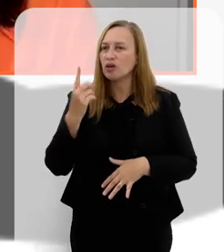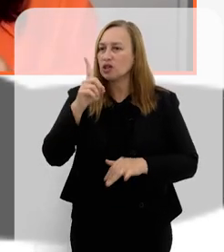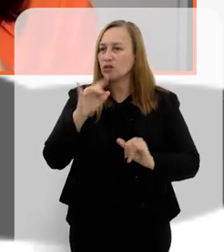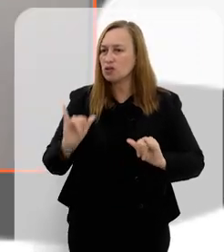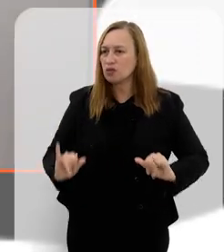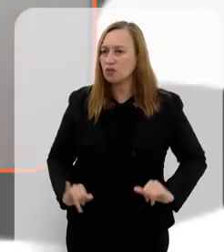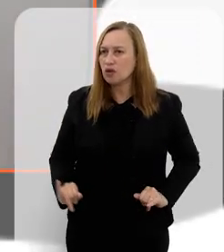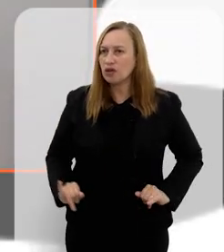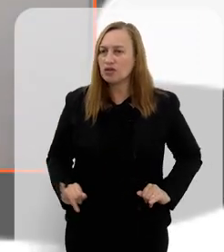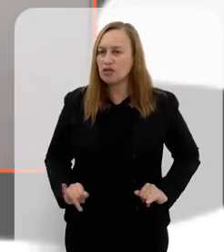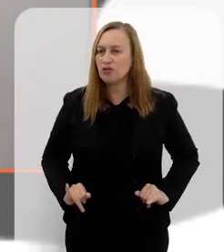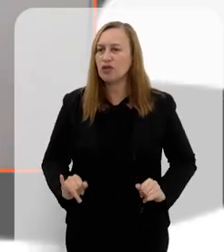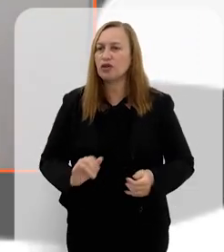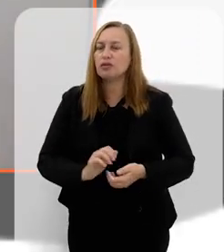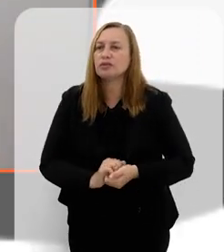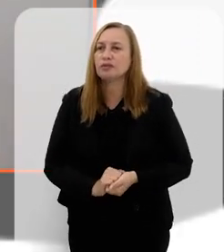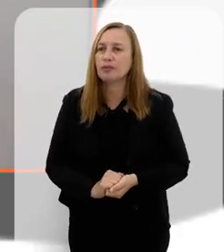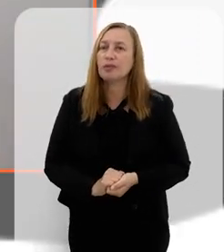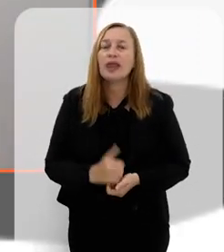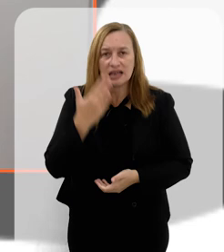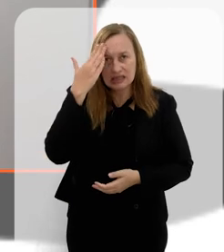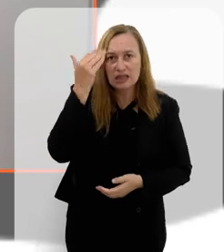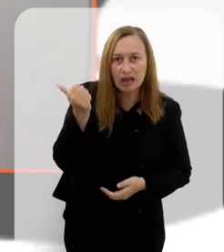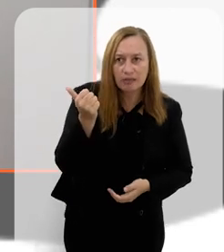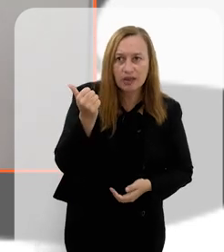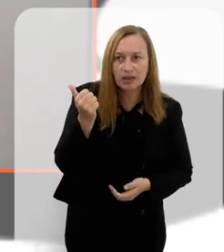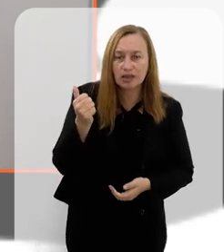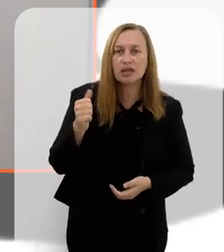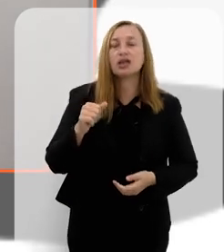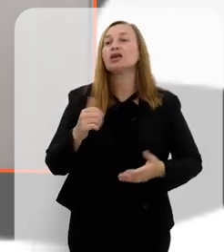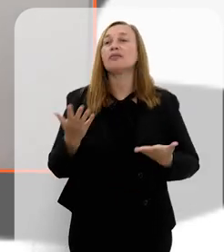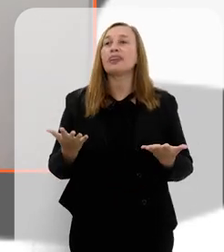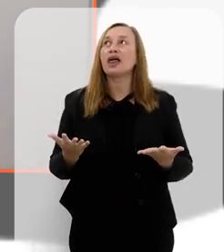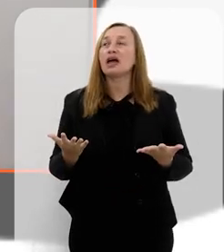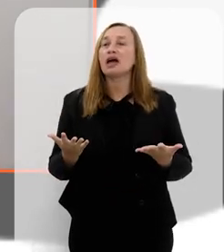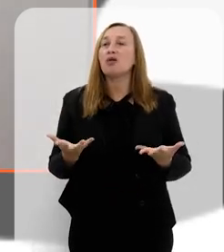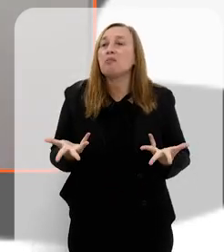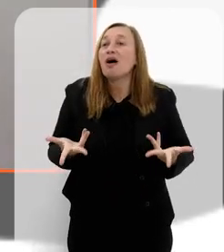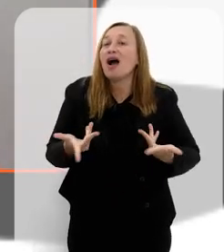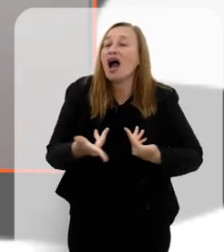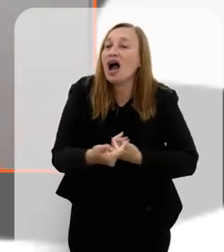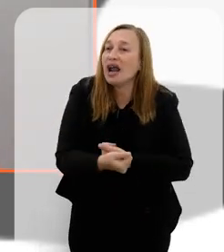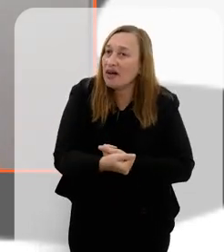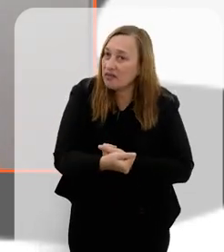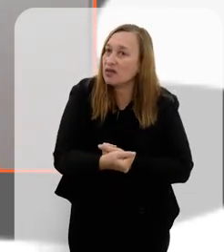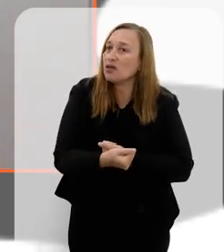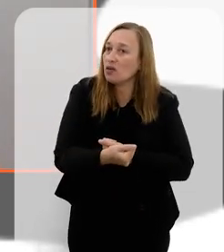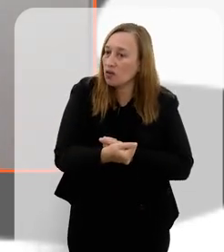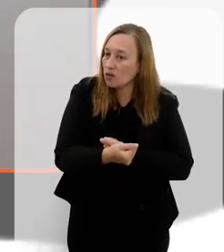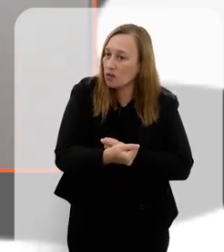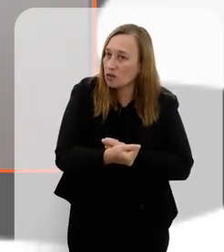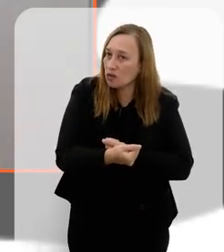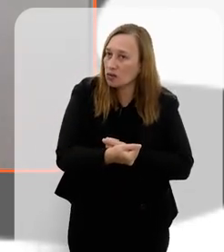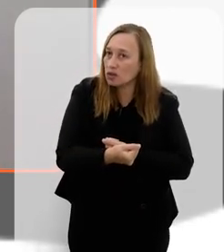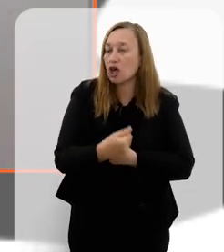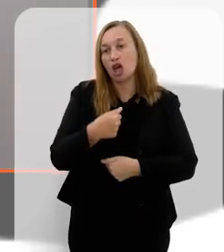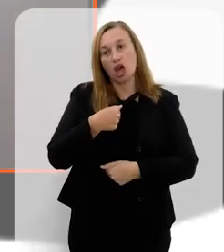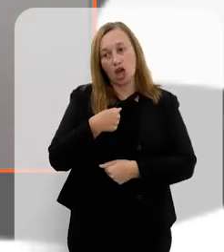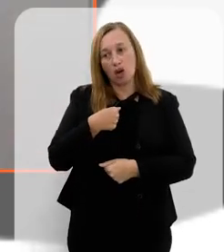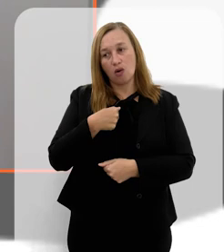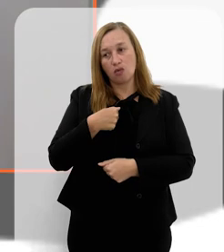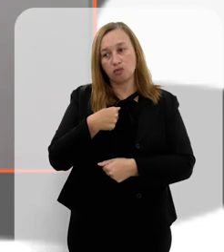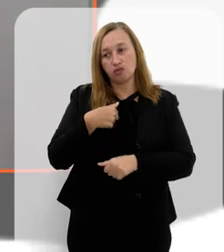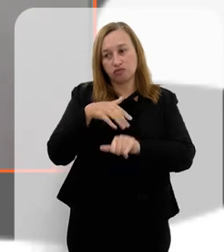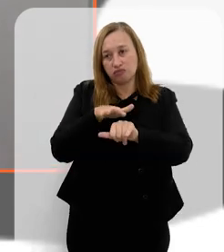livre, foi abatido com dignidade, sabe? E isso é uma coisa maravilhosa, porque eu